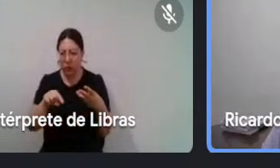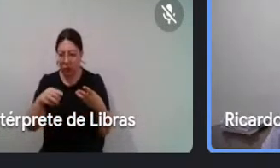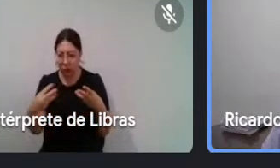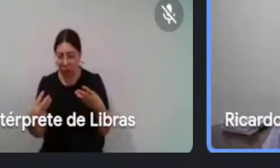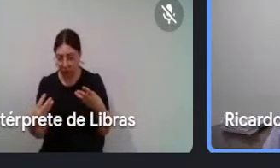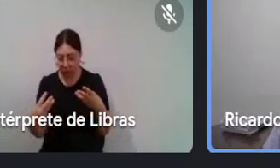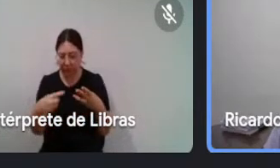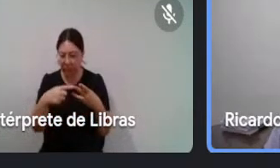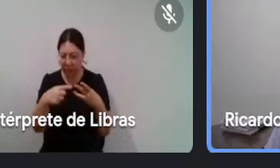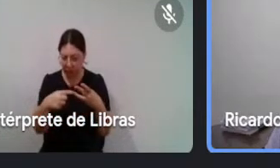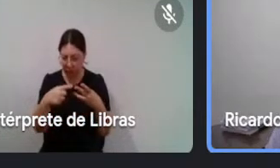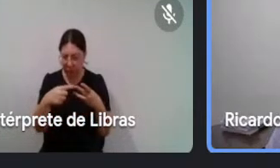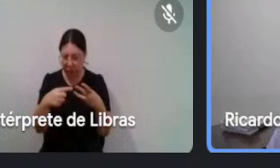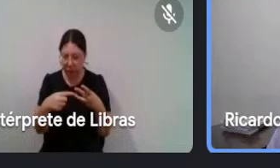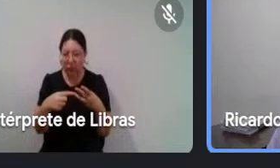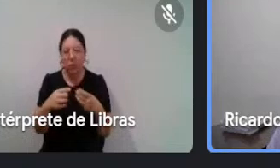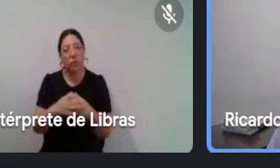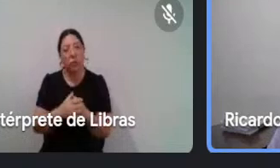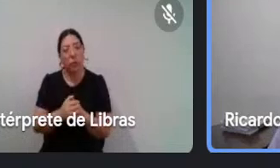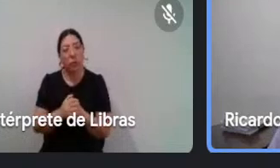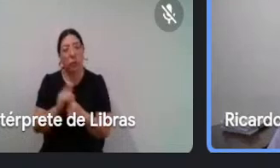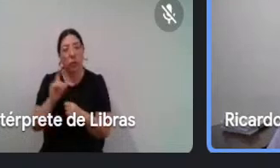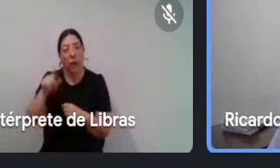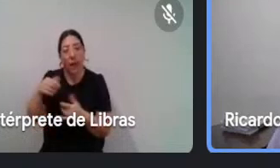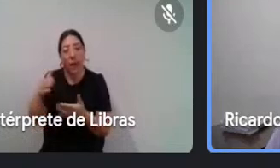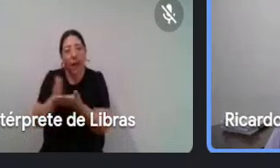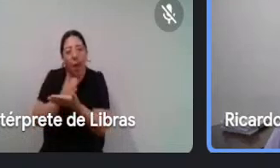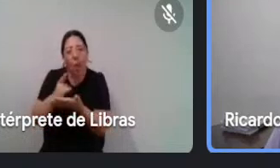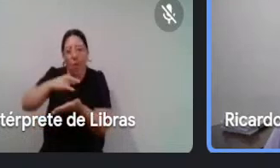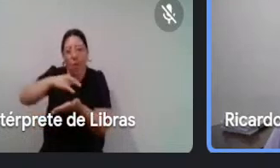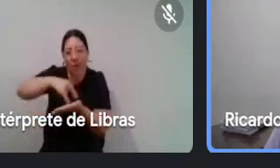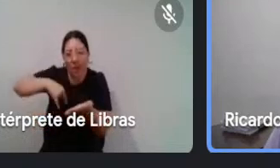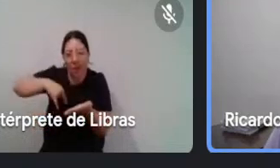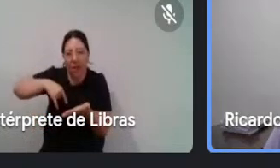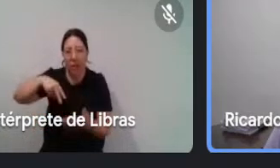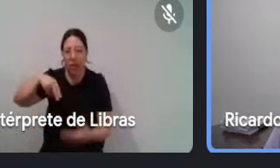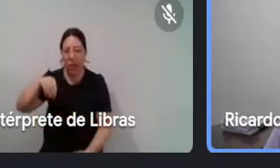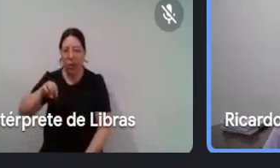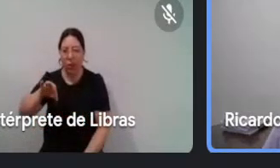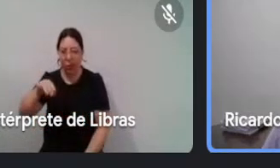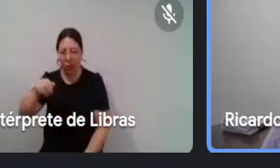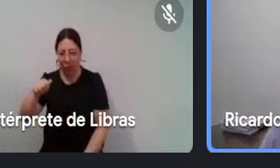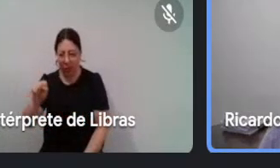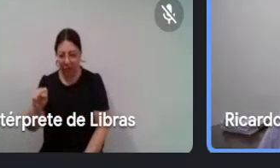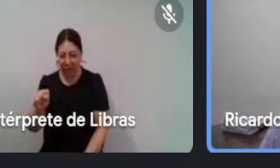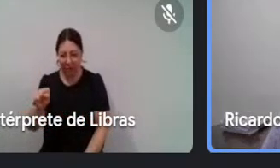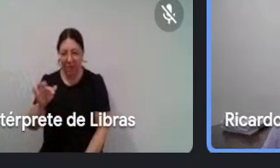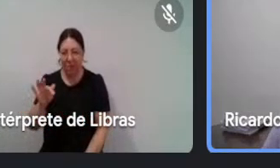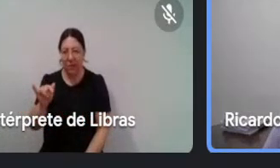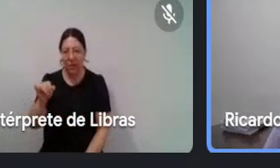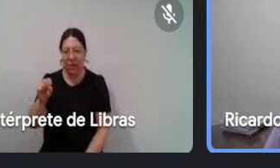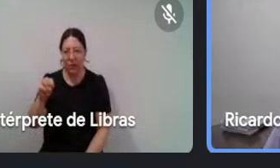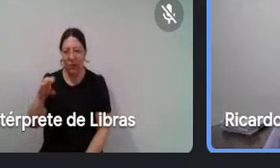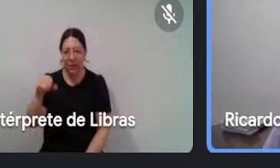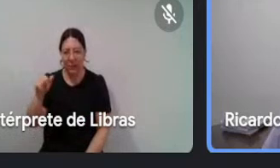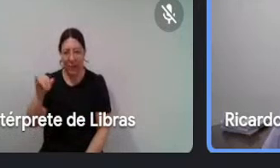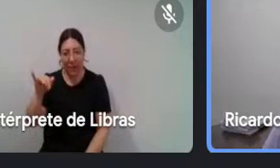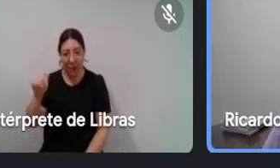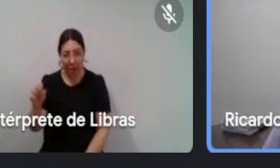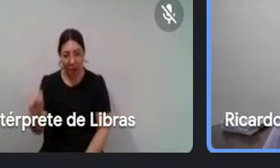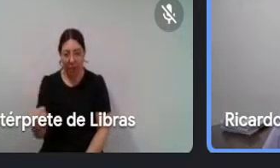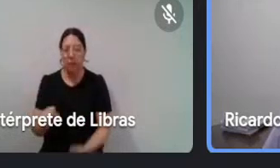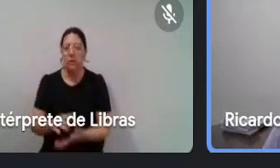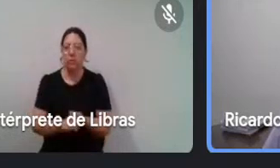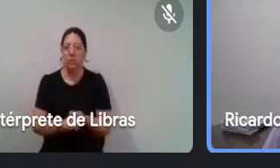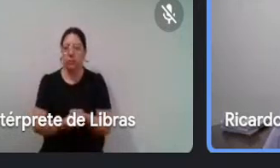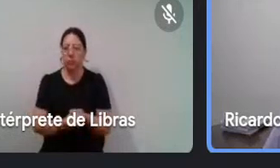especialmente esses dois, se referem a algumas notas fiscais que o parecer técnico conclusivo entendeu pela